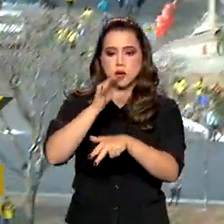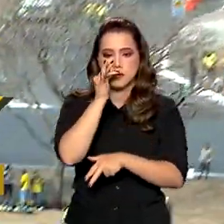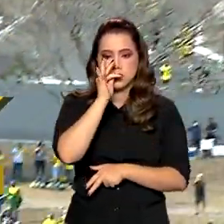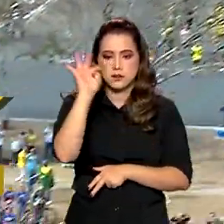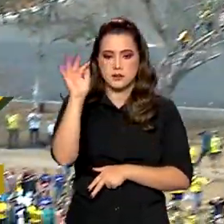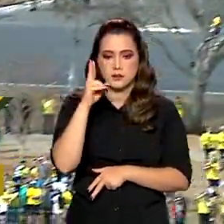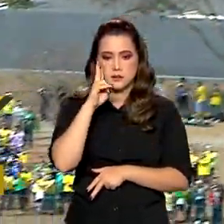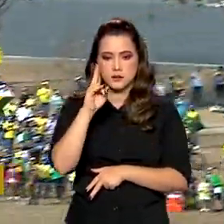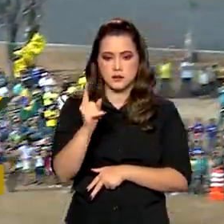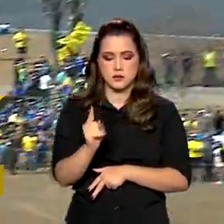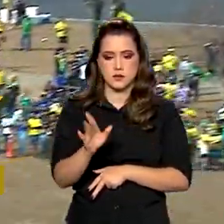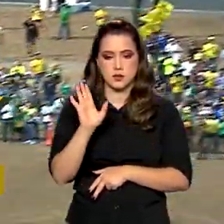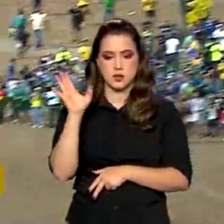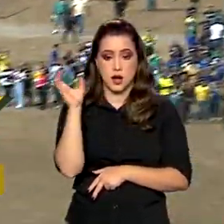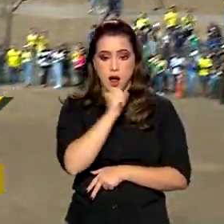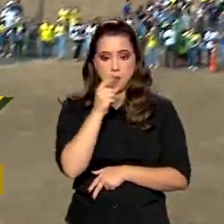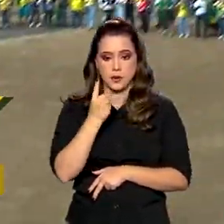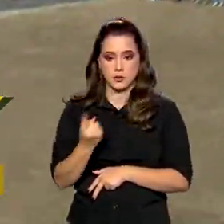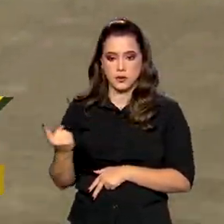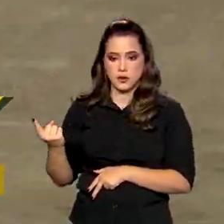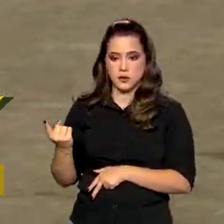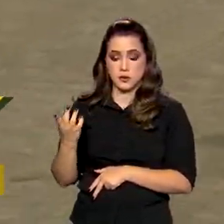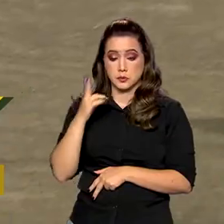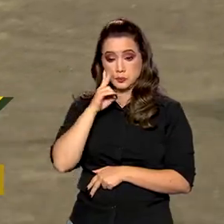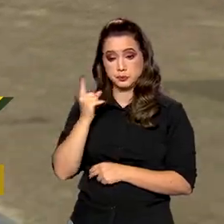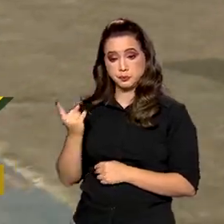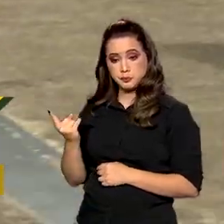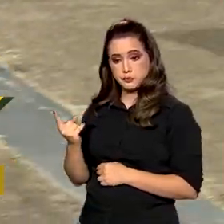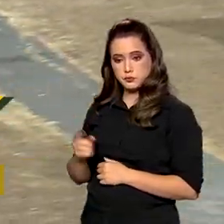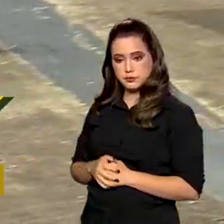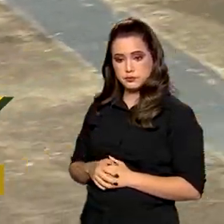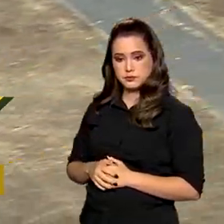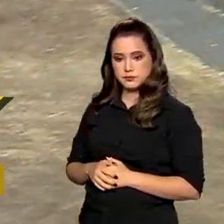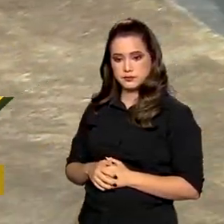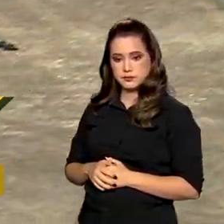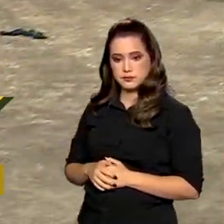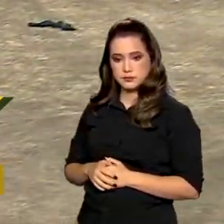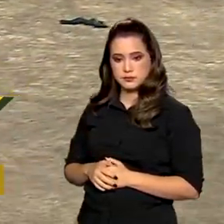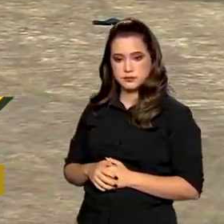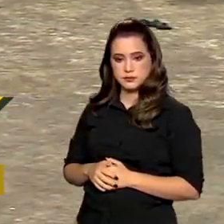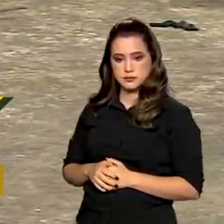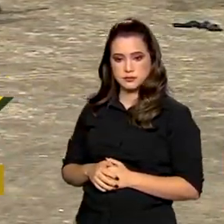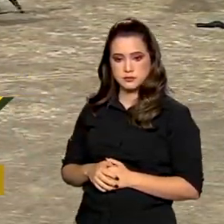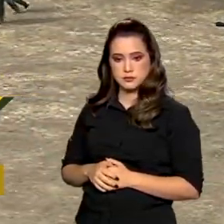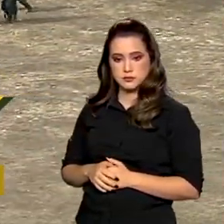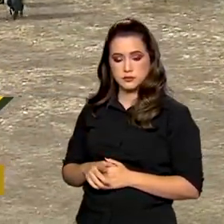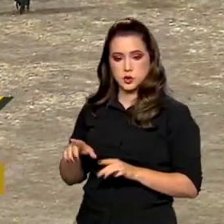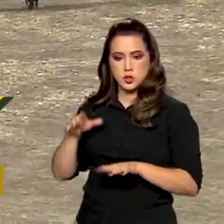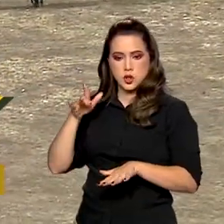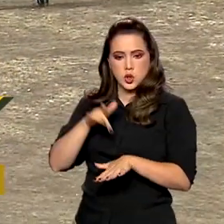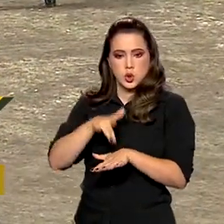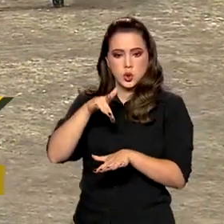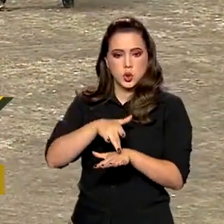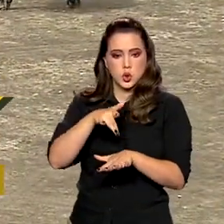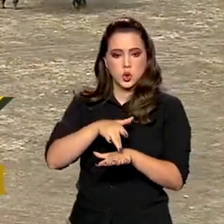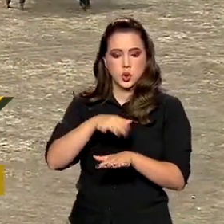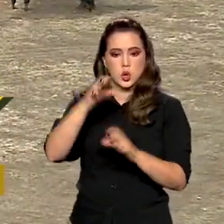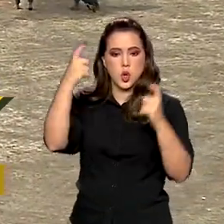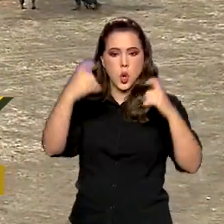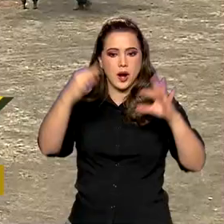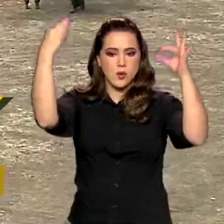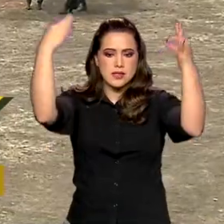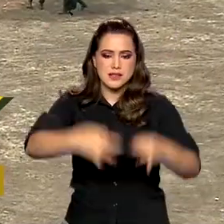já aterrizando, não é isso? Fazer a aterrissagem. Então foi feita uma área de aterrissagem, então ele tocou bem no ponto exato.